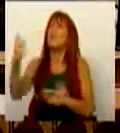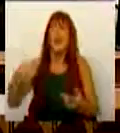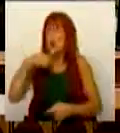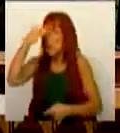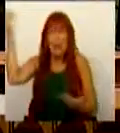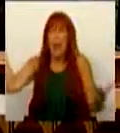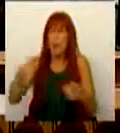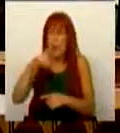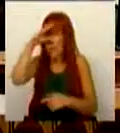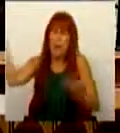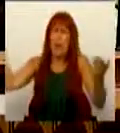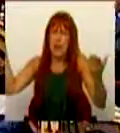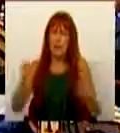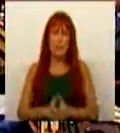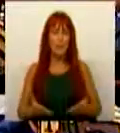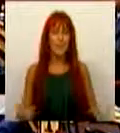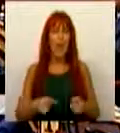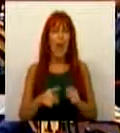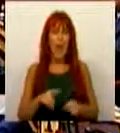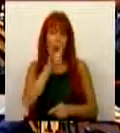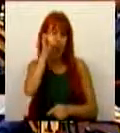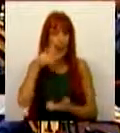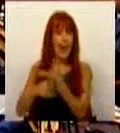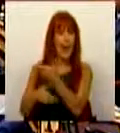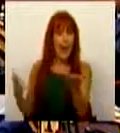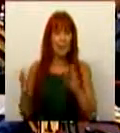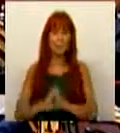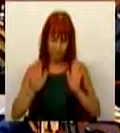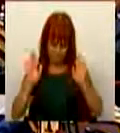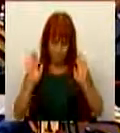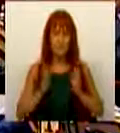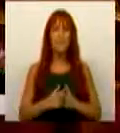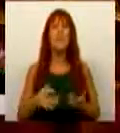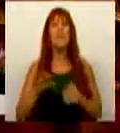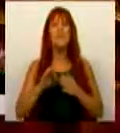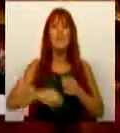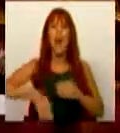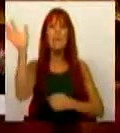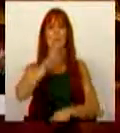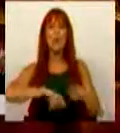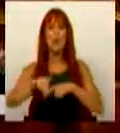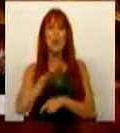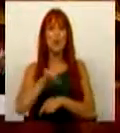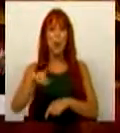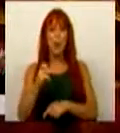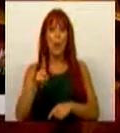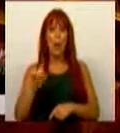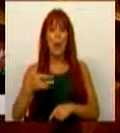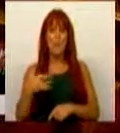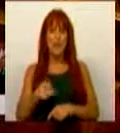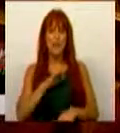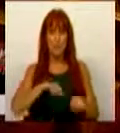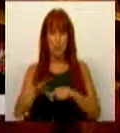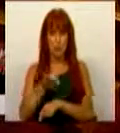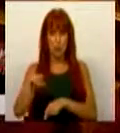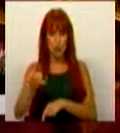lembro, não vi. E essa é a grande questão. A questão é essa. Finalmente, Sr. Deputado João Almeida. Sr. Deputado